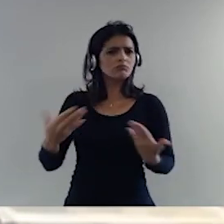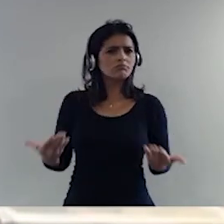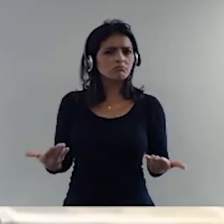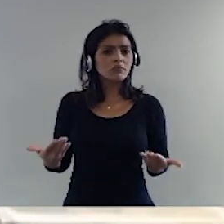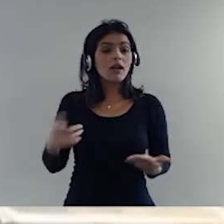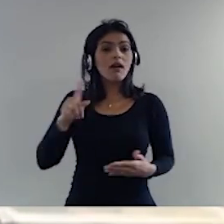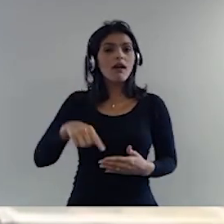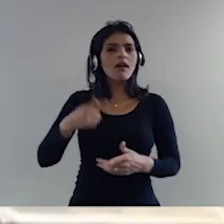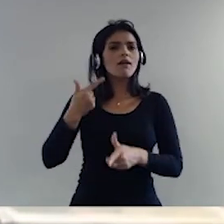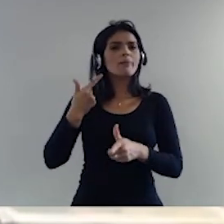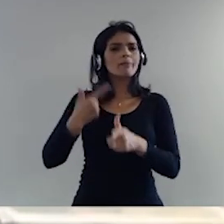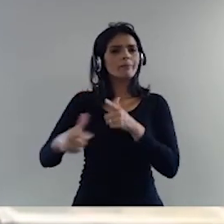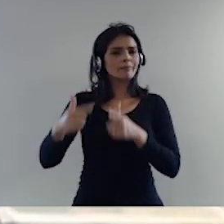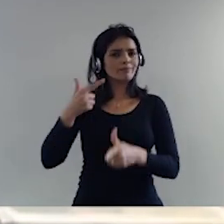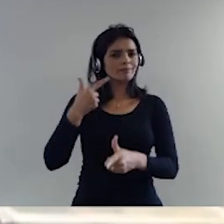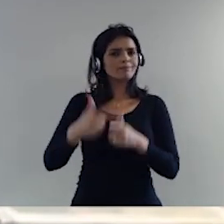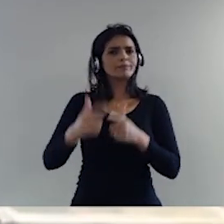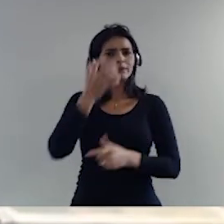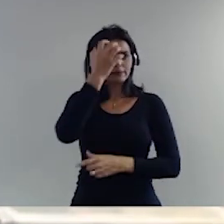é uma crise